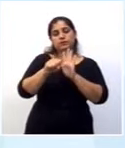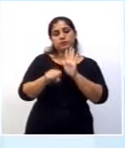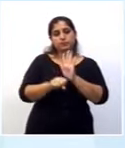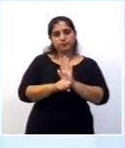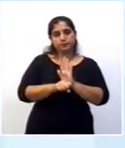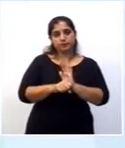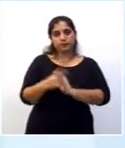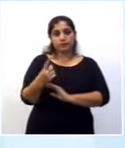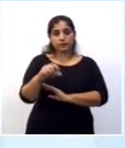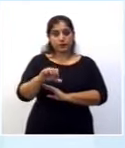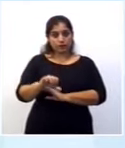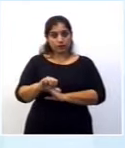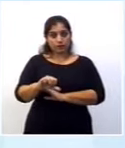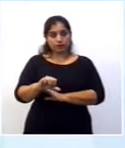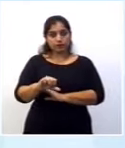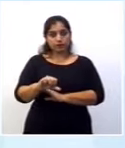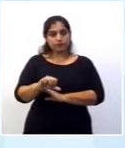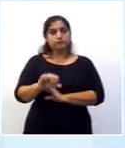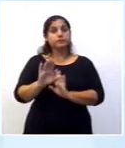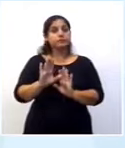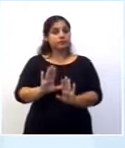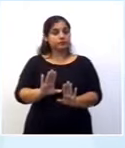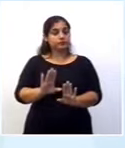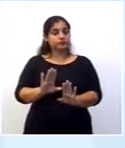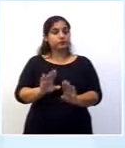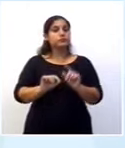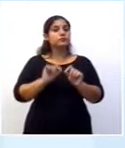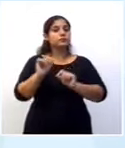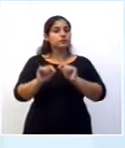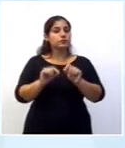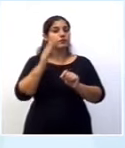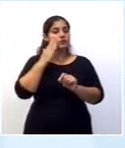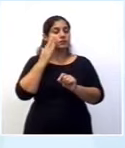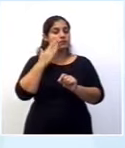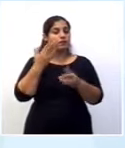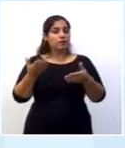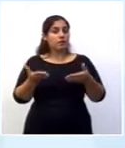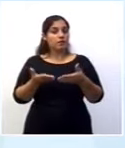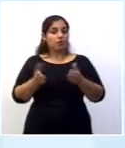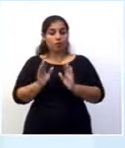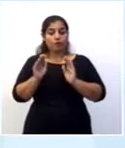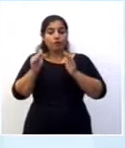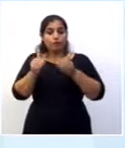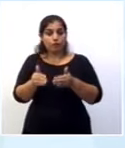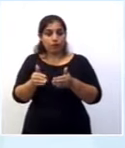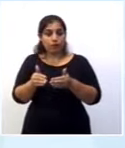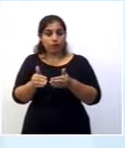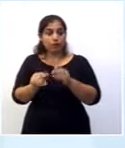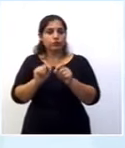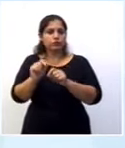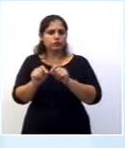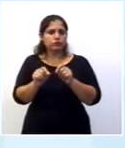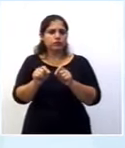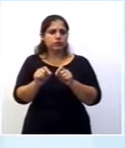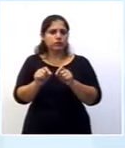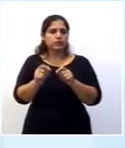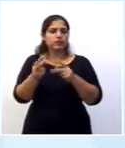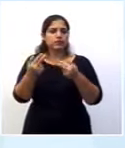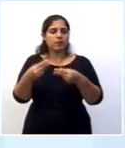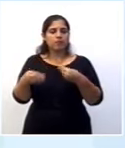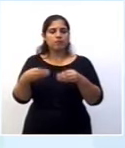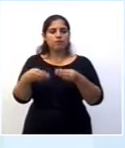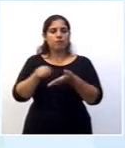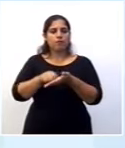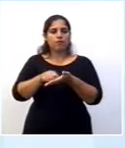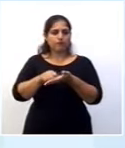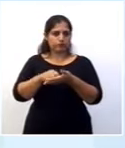século XIX. Porém, nós vamos agora focar um pouquinho no ciclo da borracha.